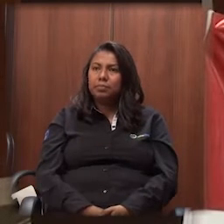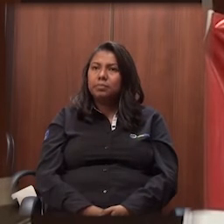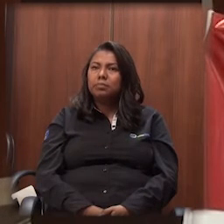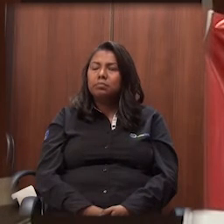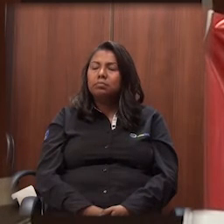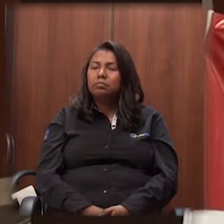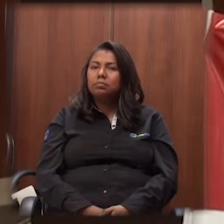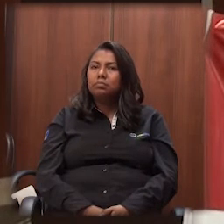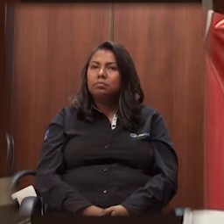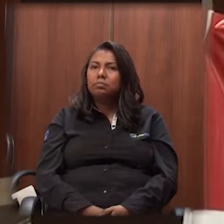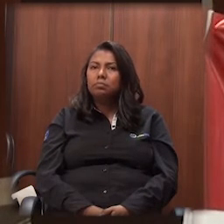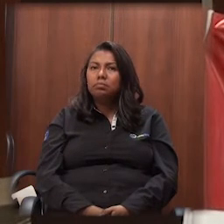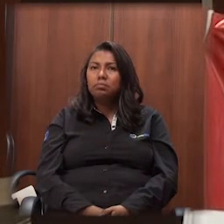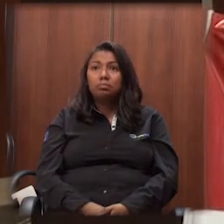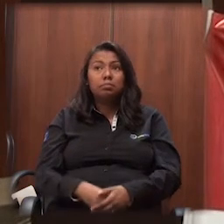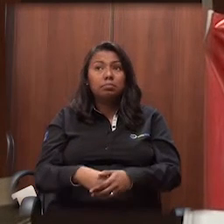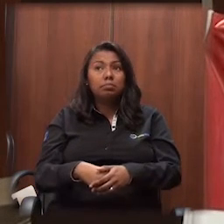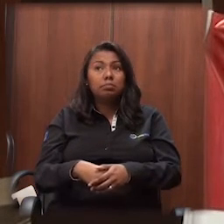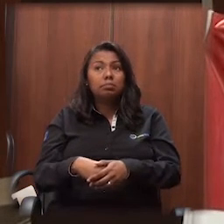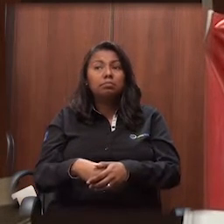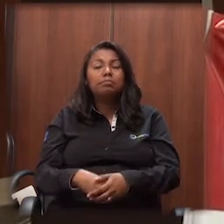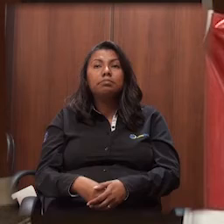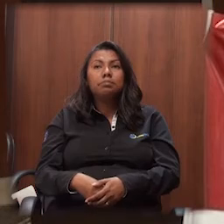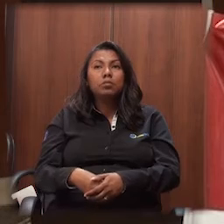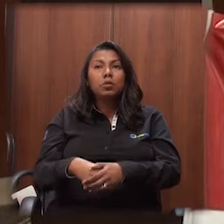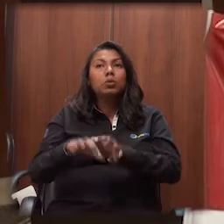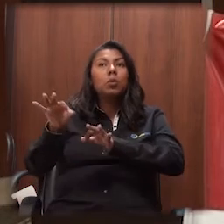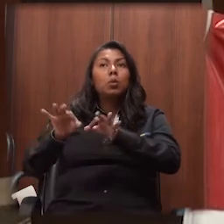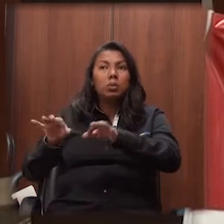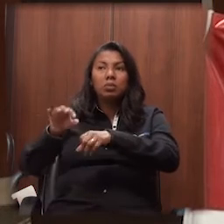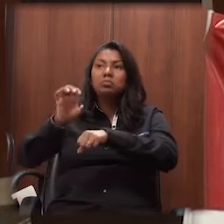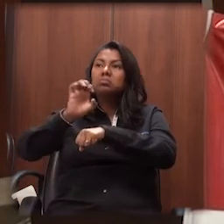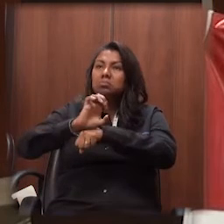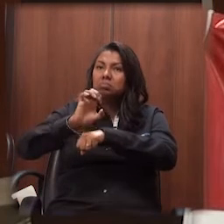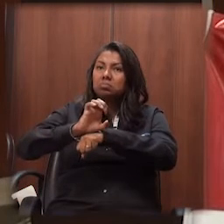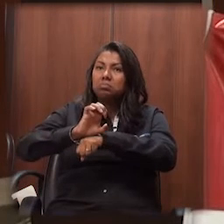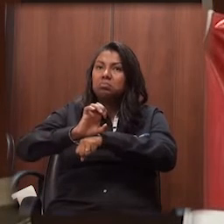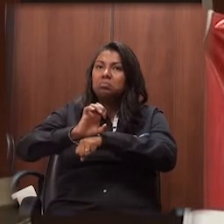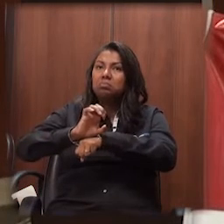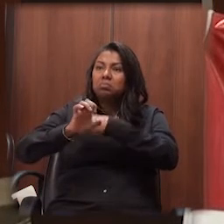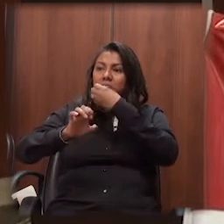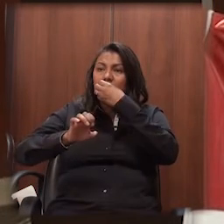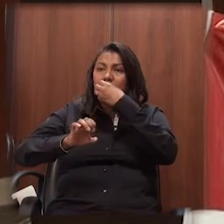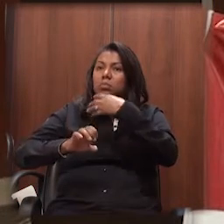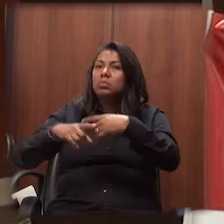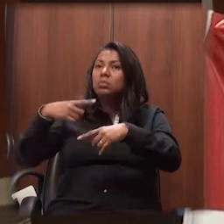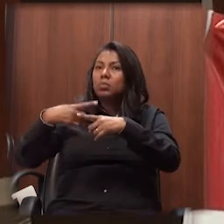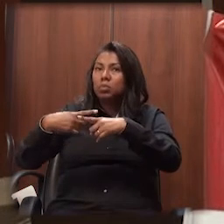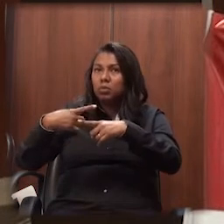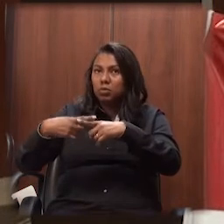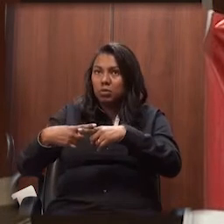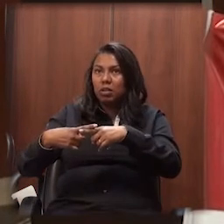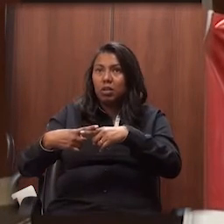Por que o Plano Estadual surge em um bom contexto? Porque ele nos ajuda a enfrentar o